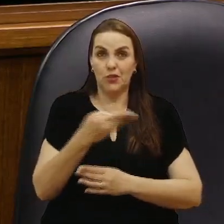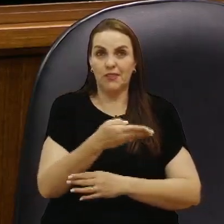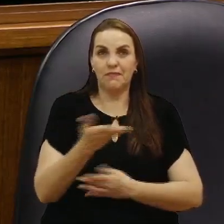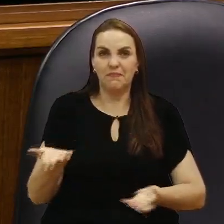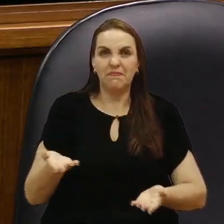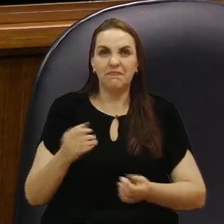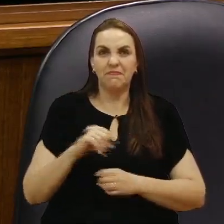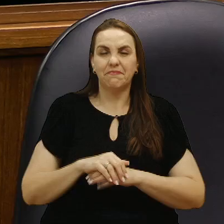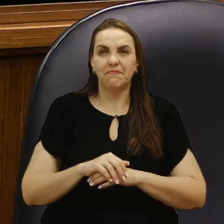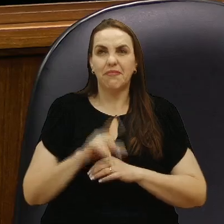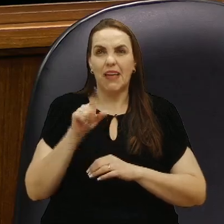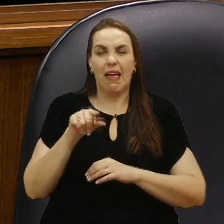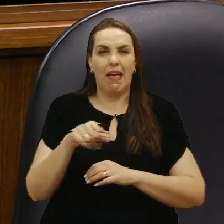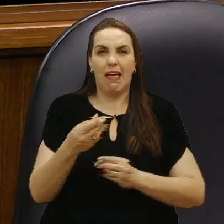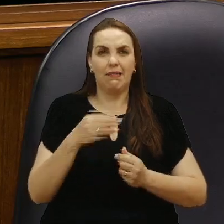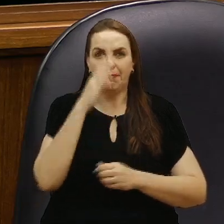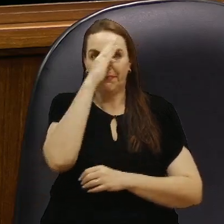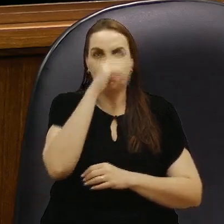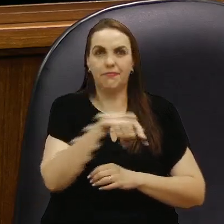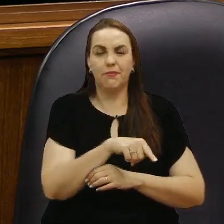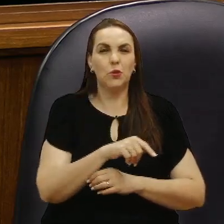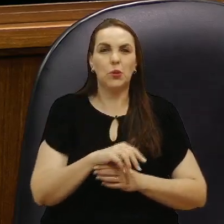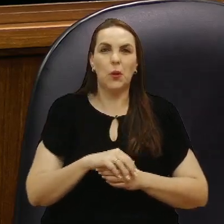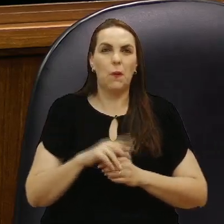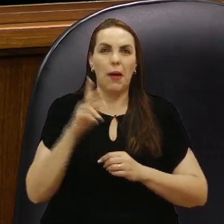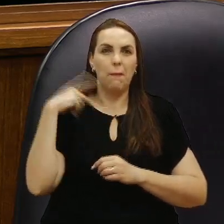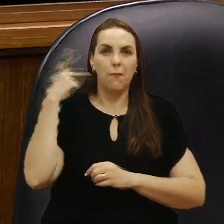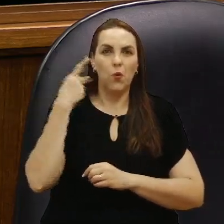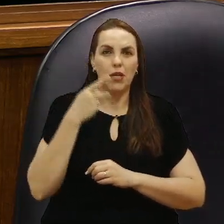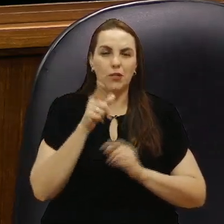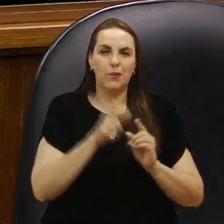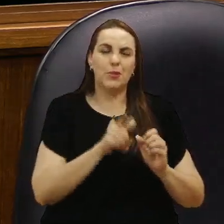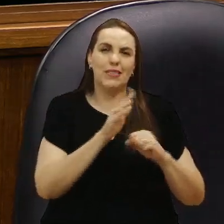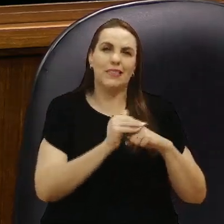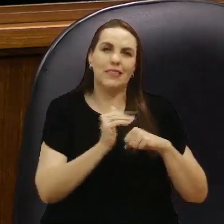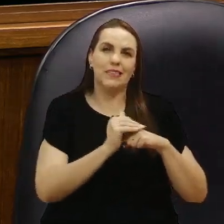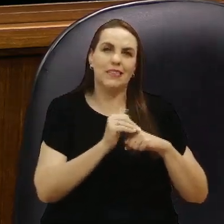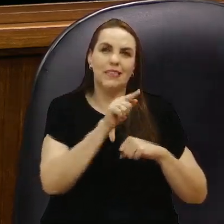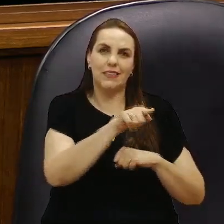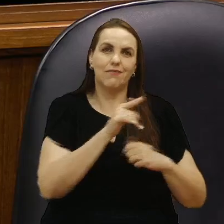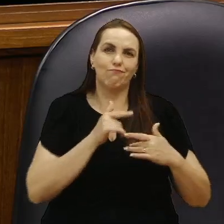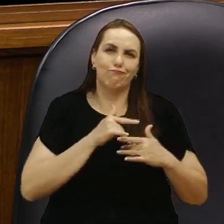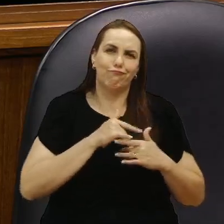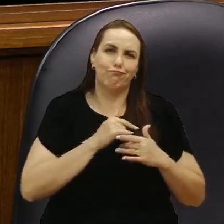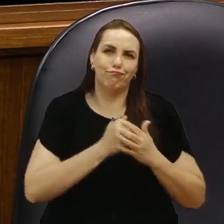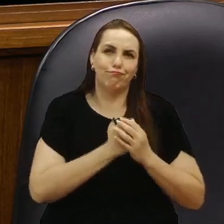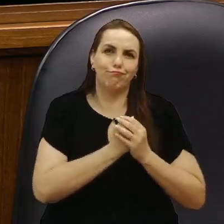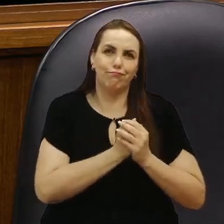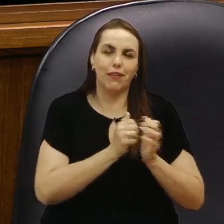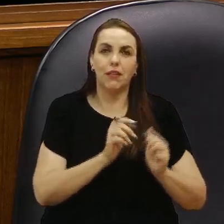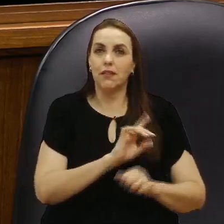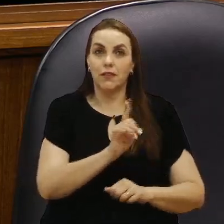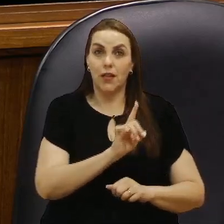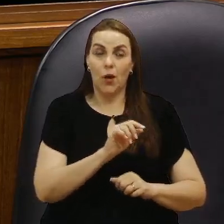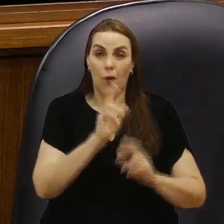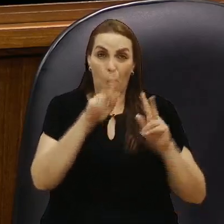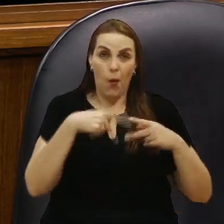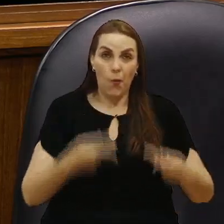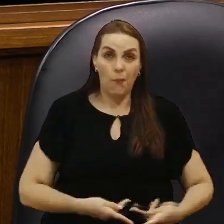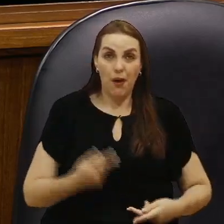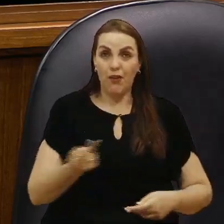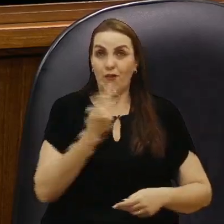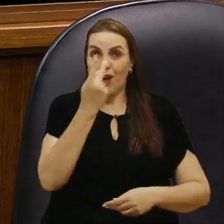mim, não é nem sobre o político de estimação, gente. É sobre um ser humano que não valoriza o outro ser